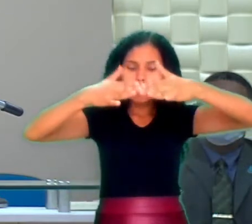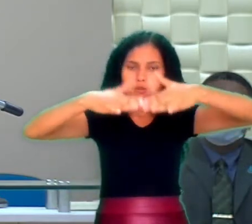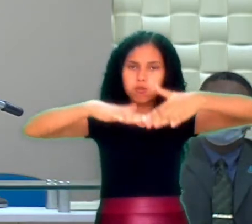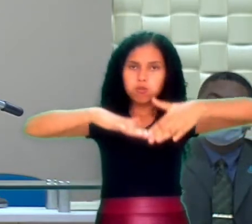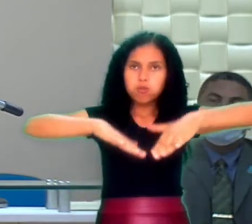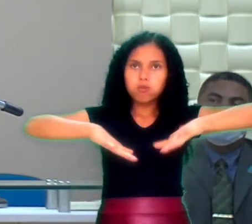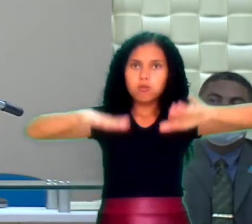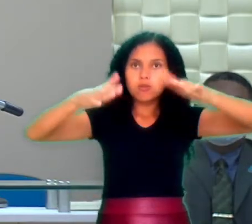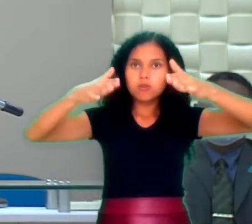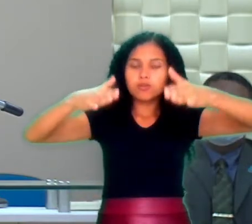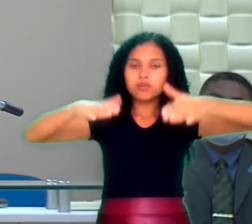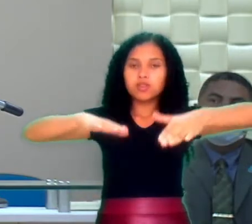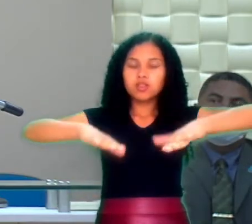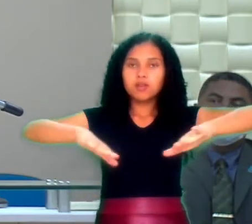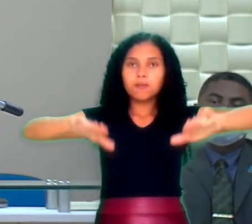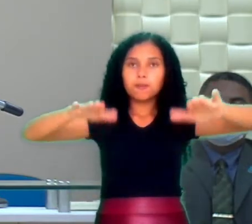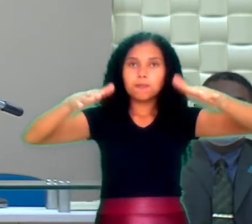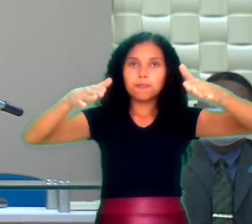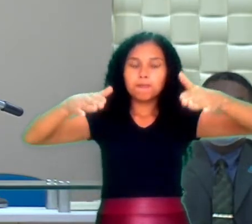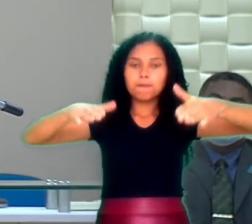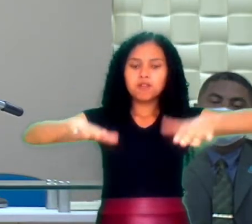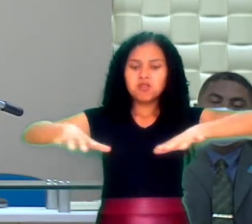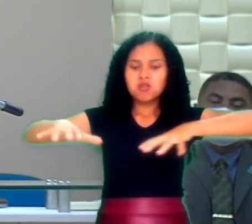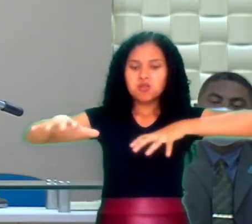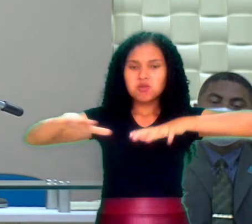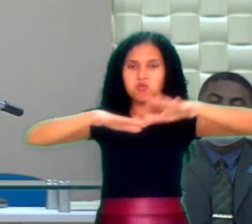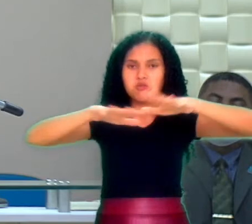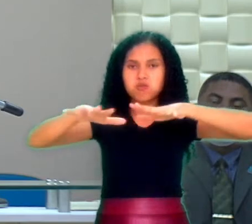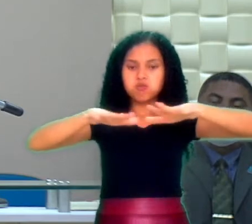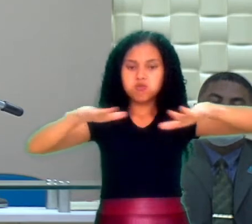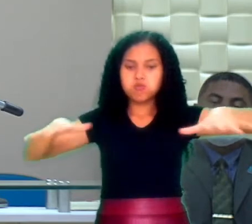e poderoso nome do Senhor.